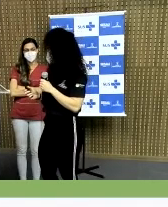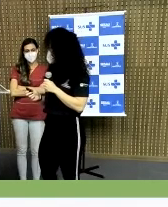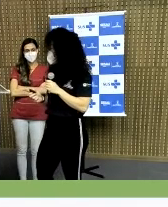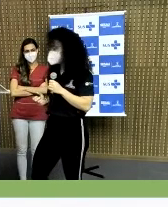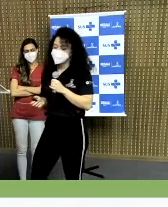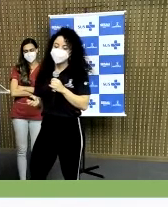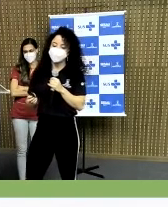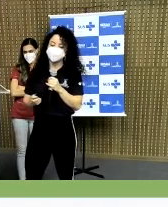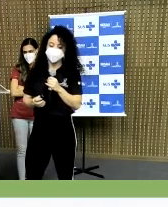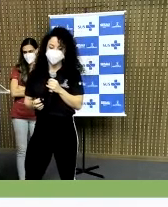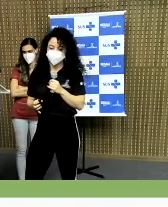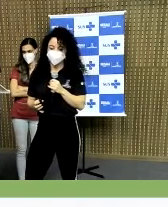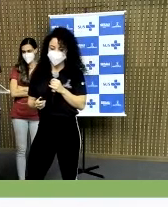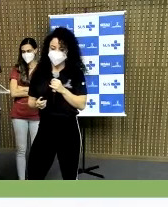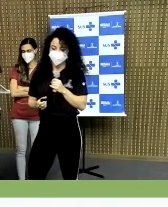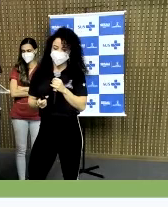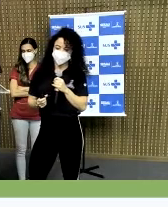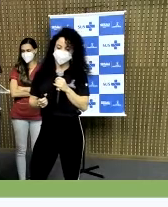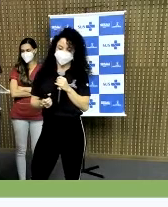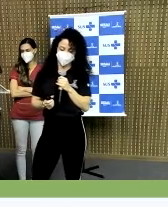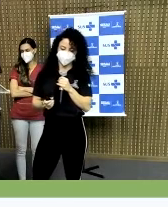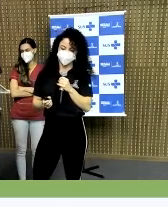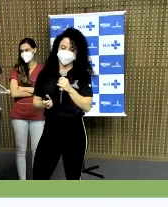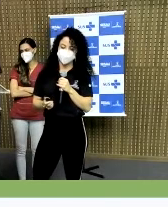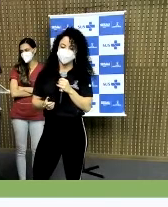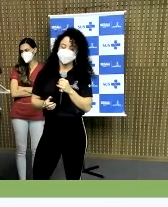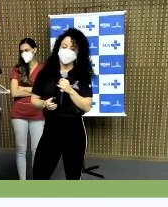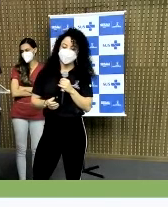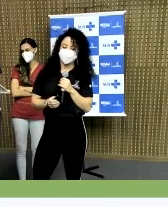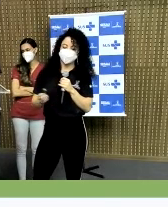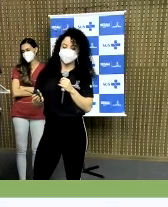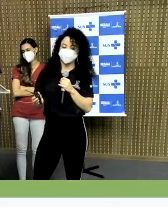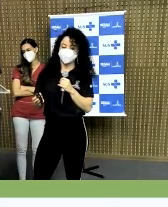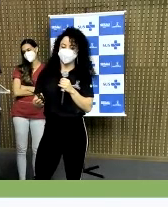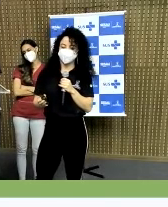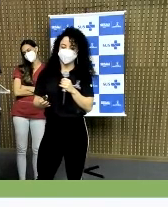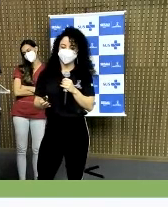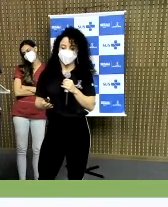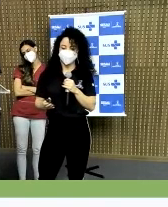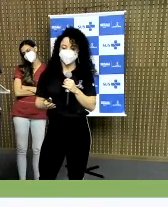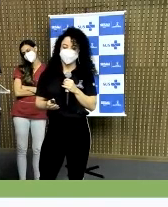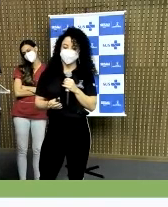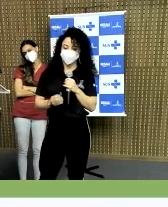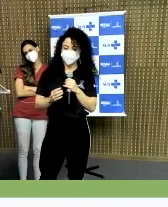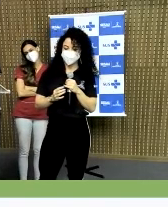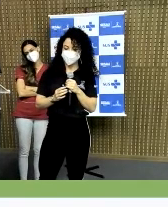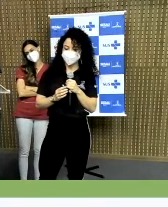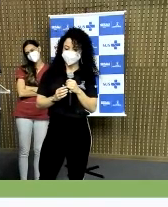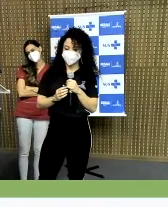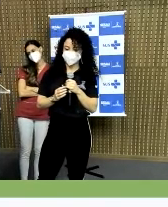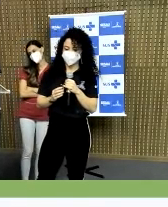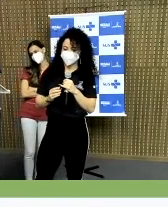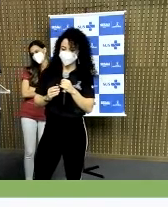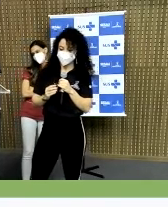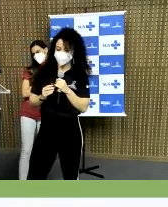em relação à saúde nutricional, a consulta de enfermagem de obesidade. Nós temos uma